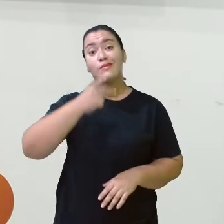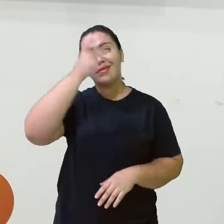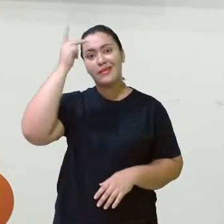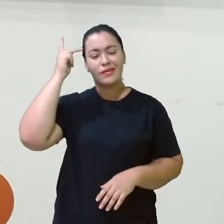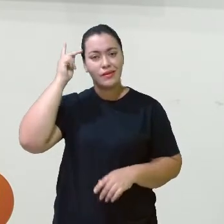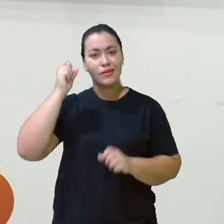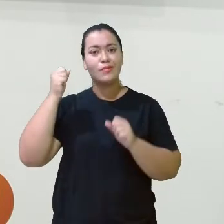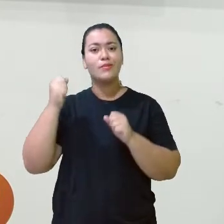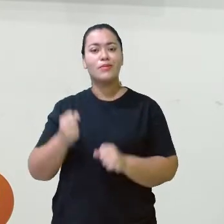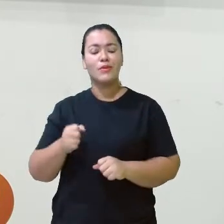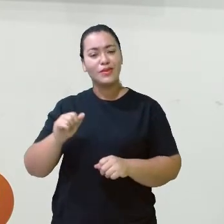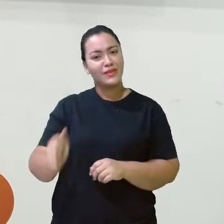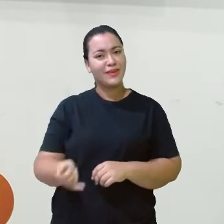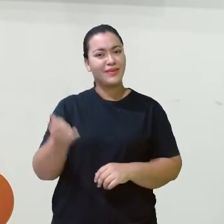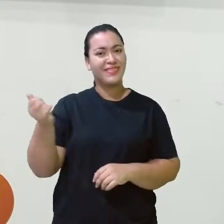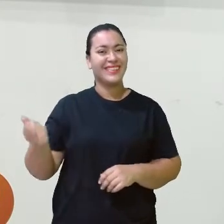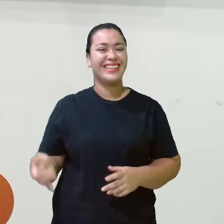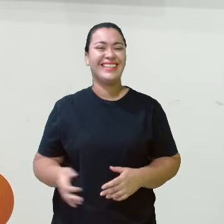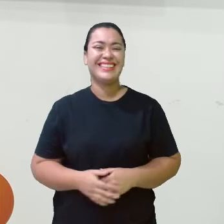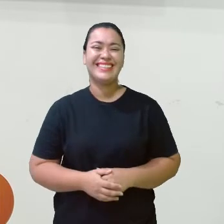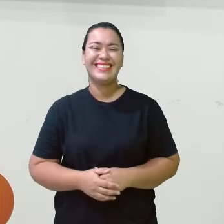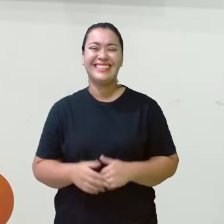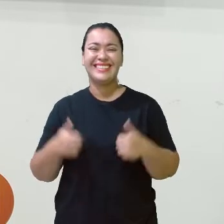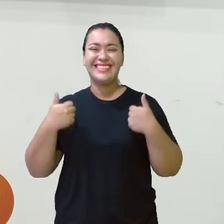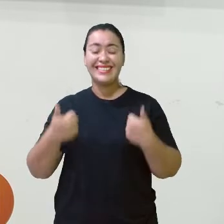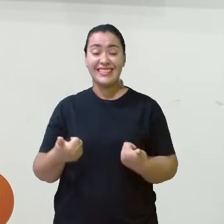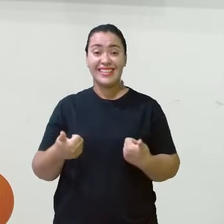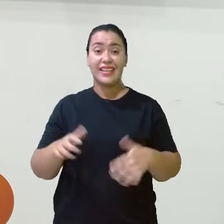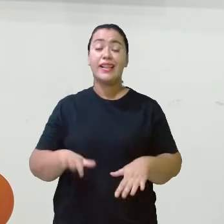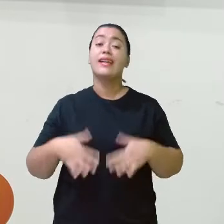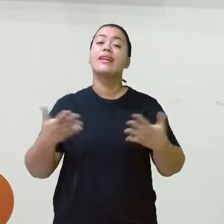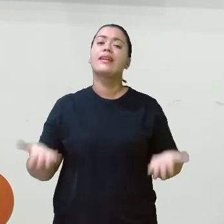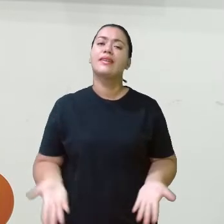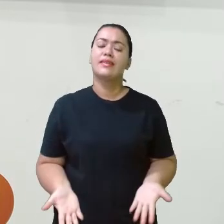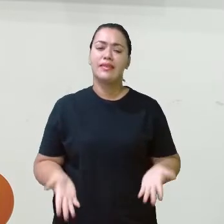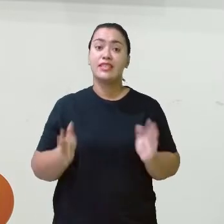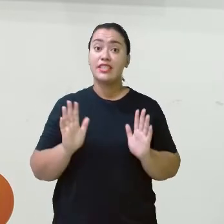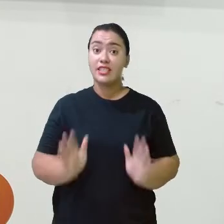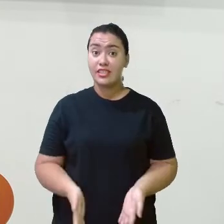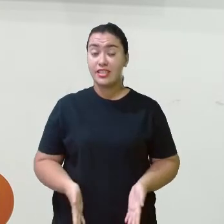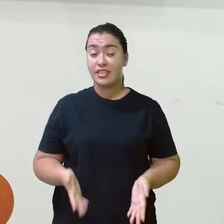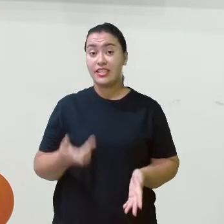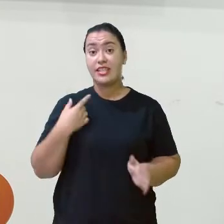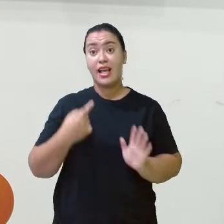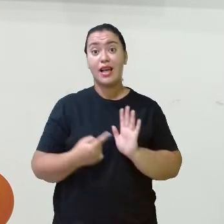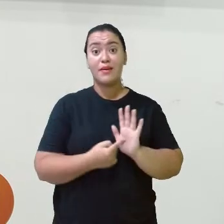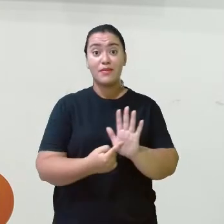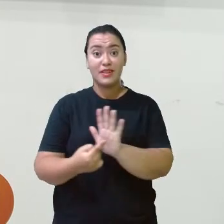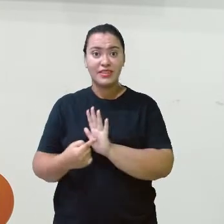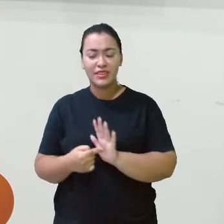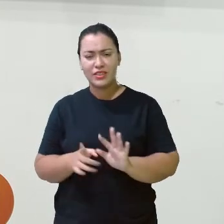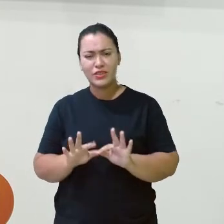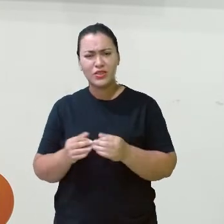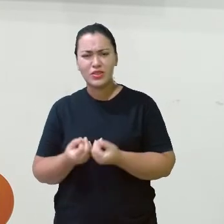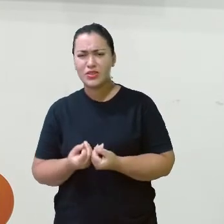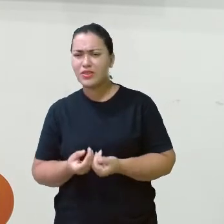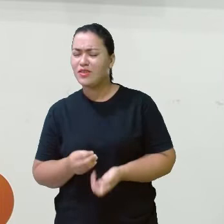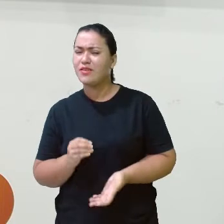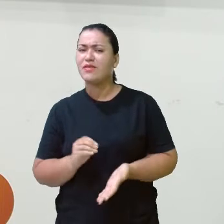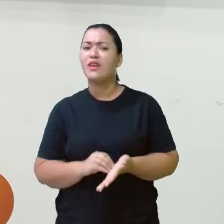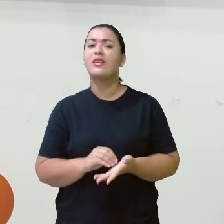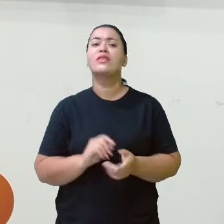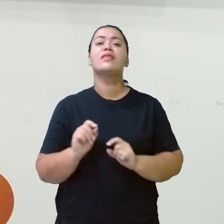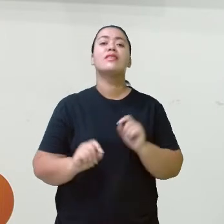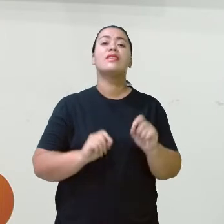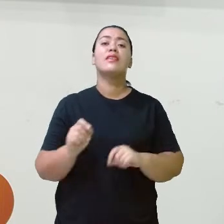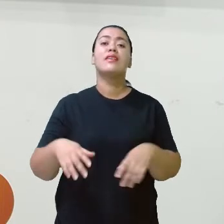possam aproveitá-la. Certo, gente? E aí, já que eu apresentei todo mundo, faltou alguém? Faltou